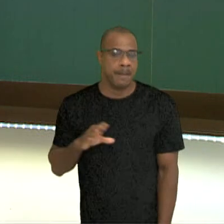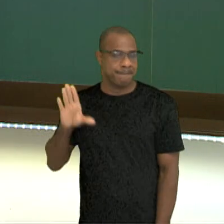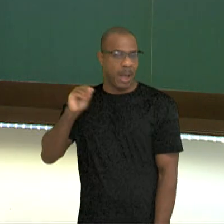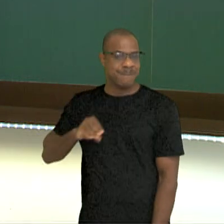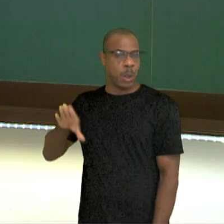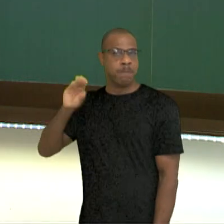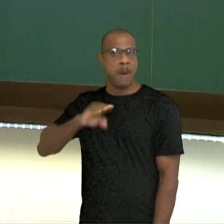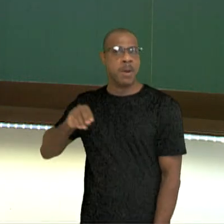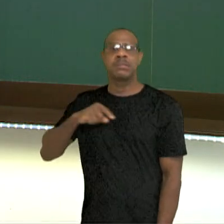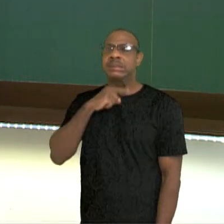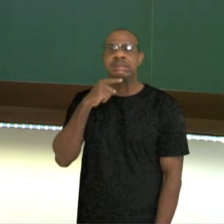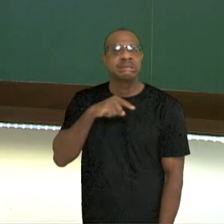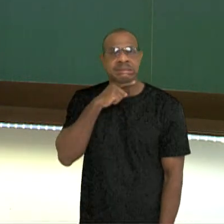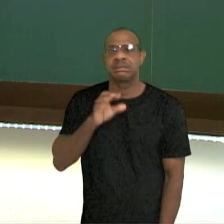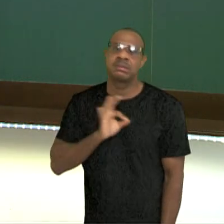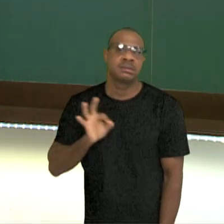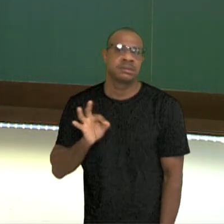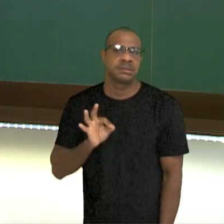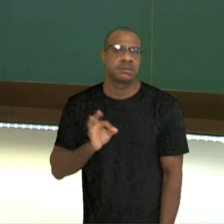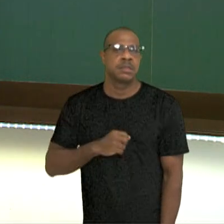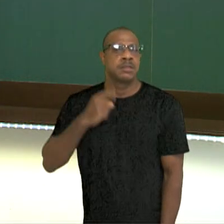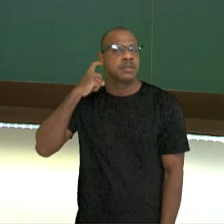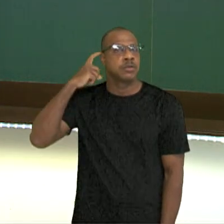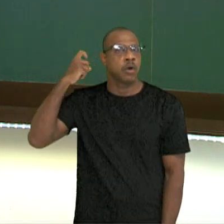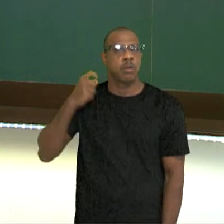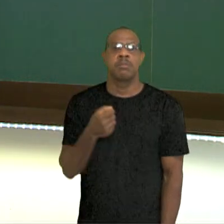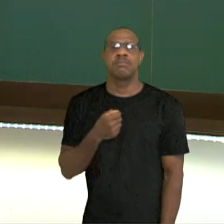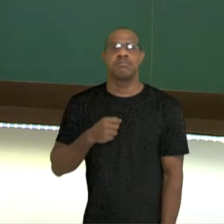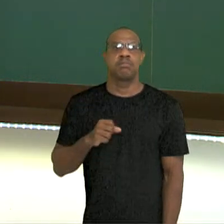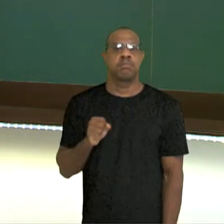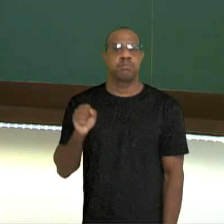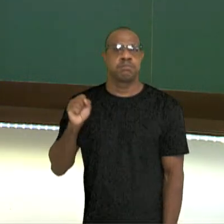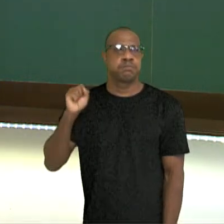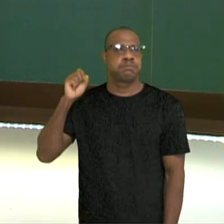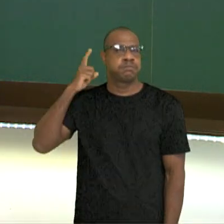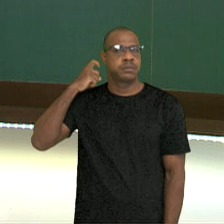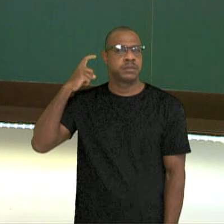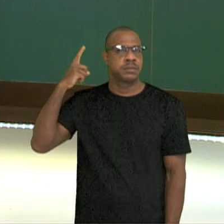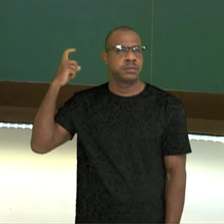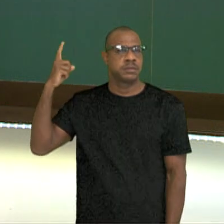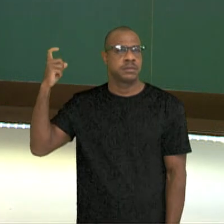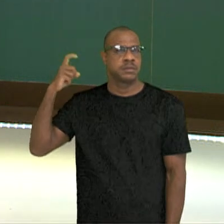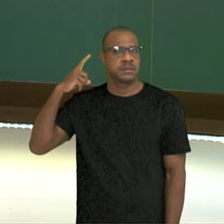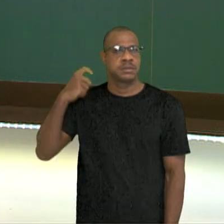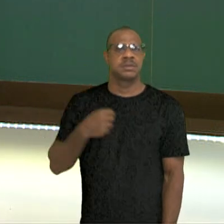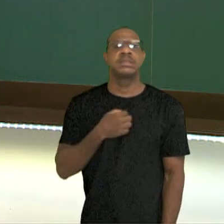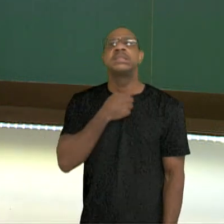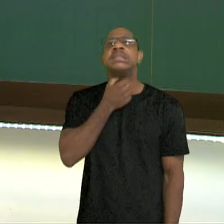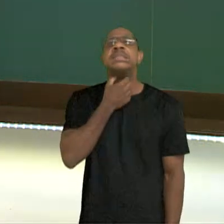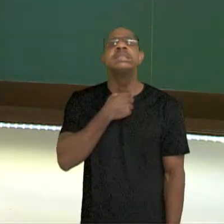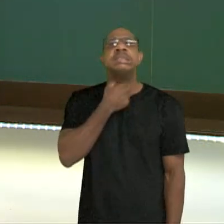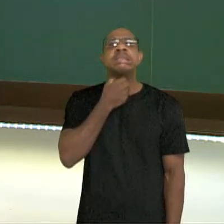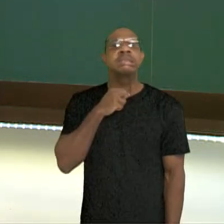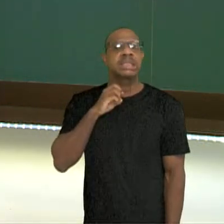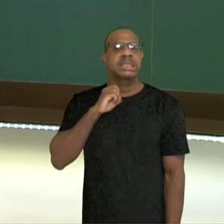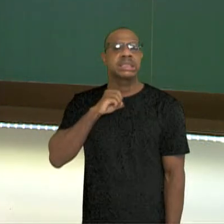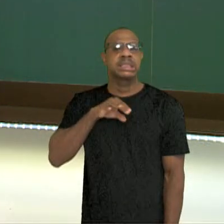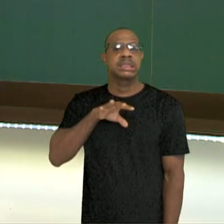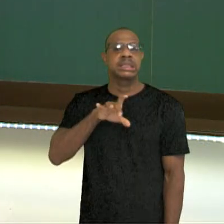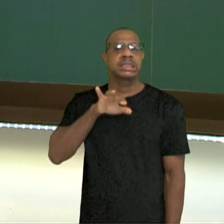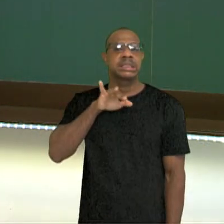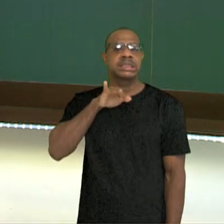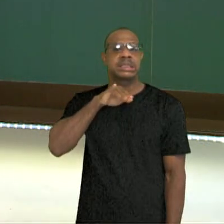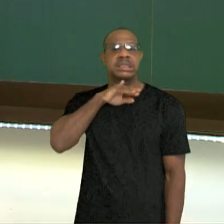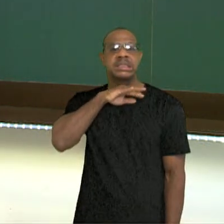Ele utilizava sons que saíam das suas cordas vocais, mas não era